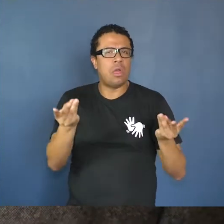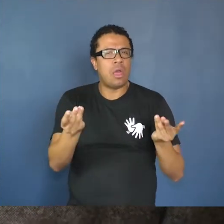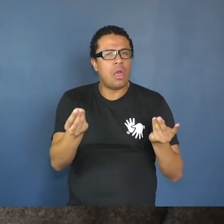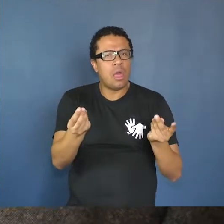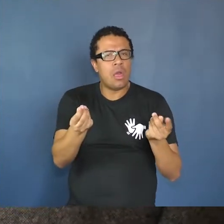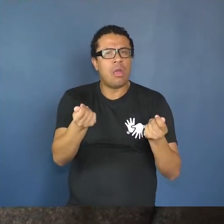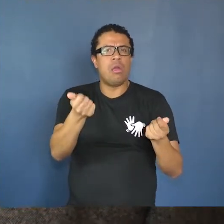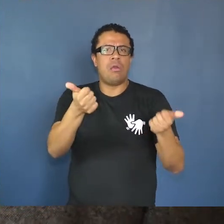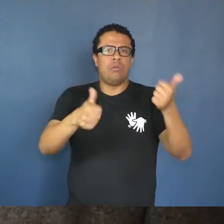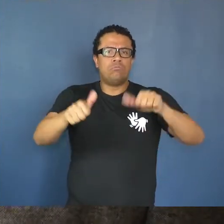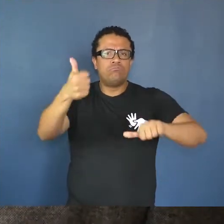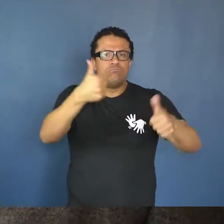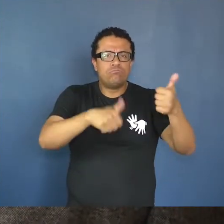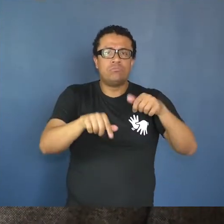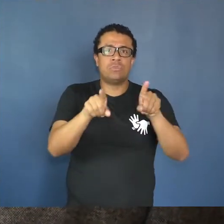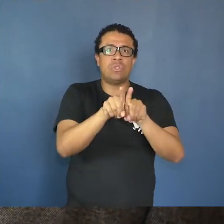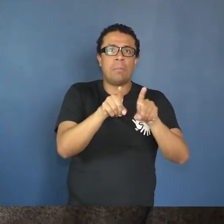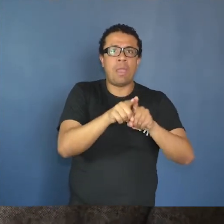amadurecimento constante